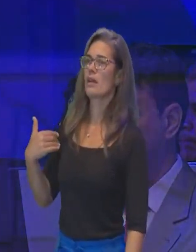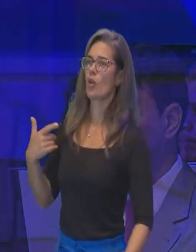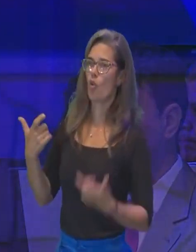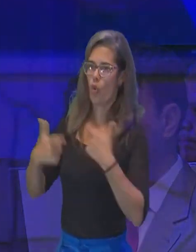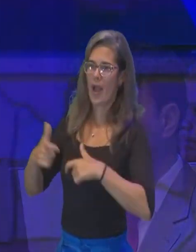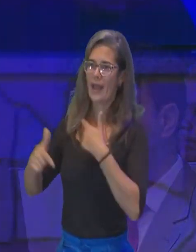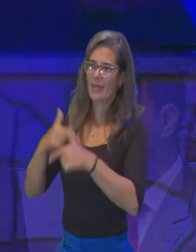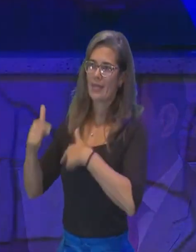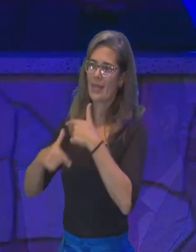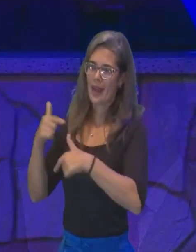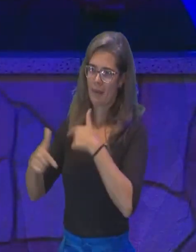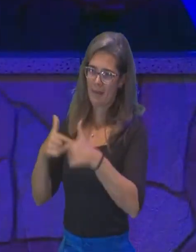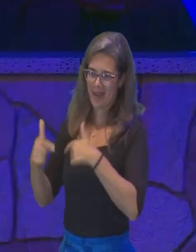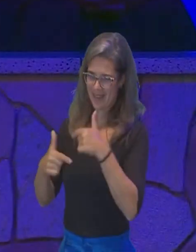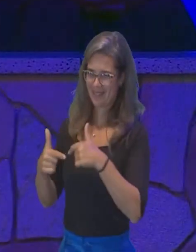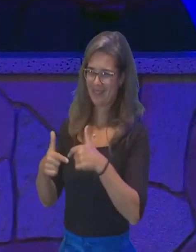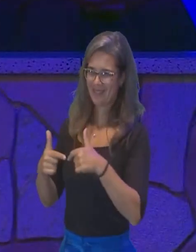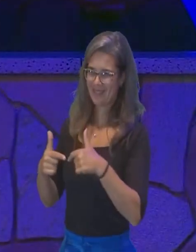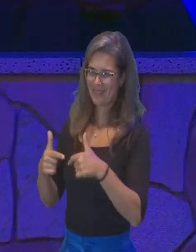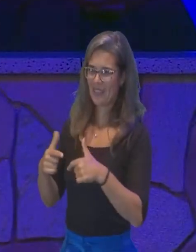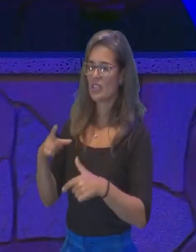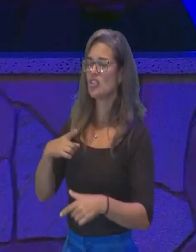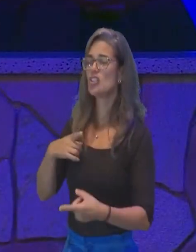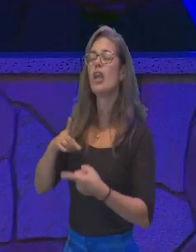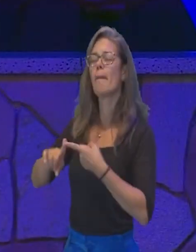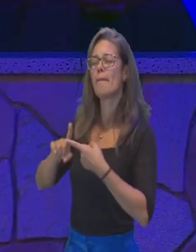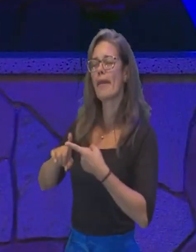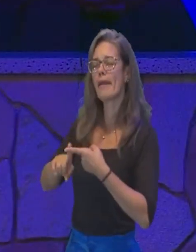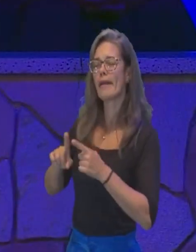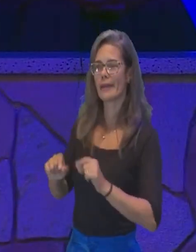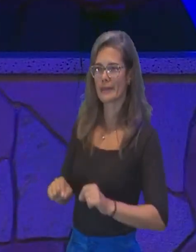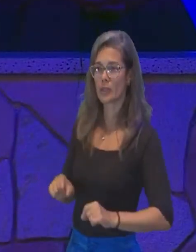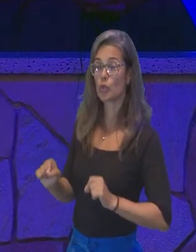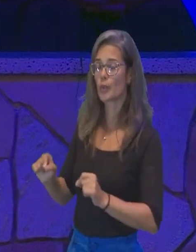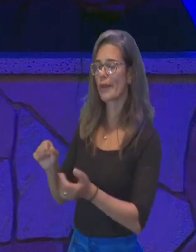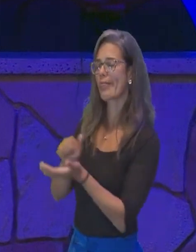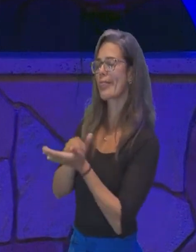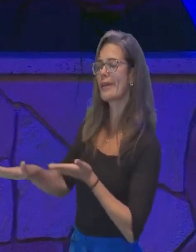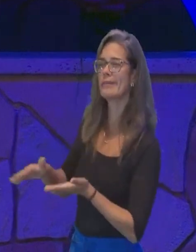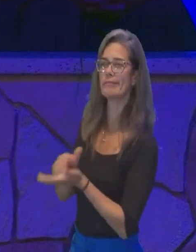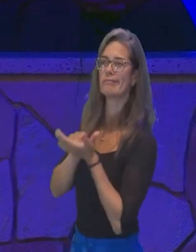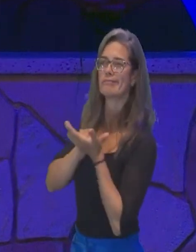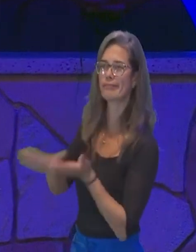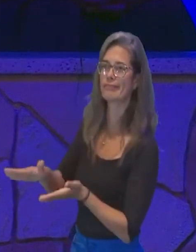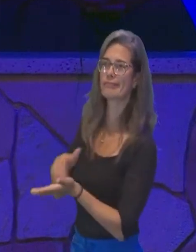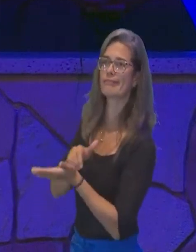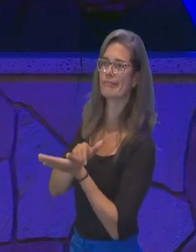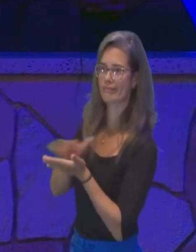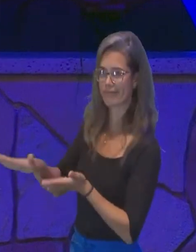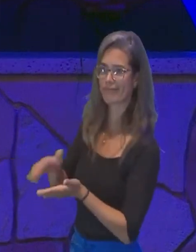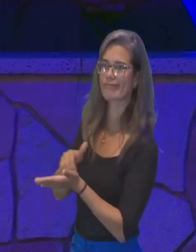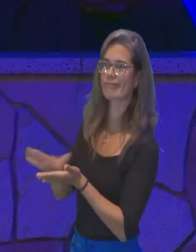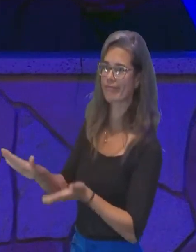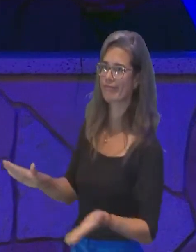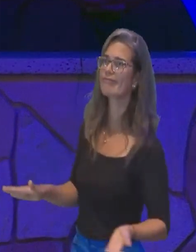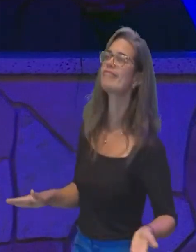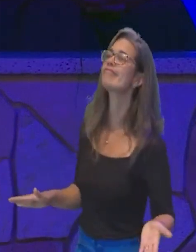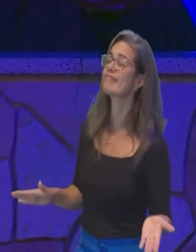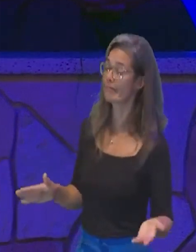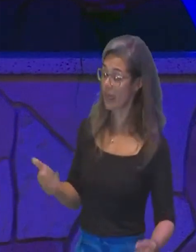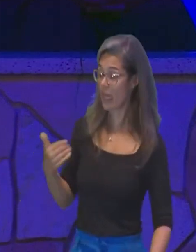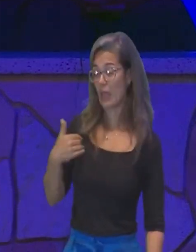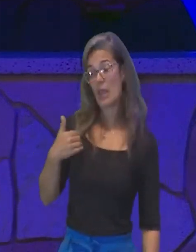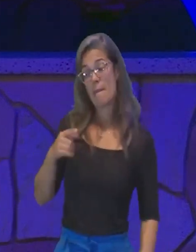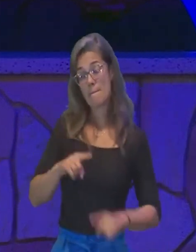por qualquer coisa. Olha, vai ser demitido. E a minha resposta era assim: eu sei em quem eu tenho crido, meu pai é rico e eu